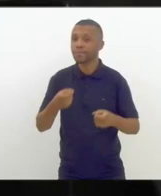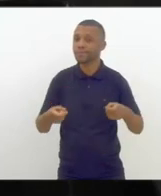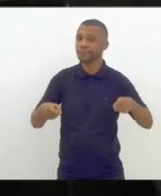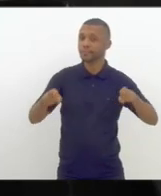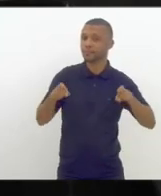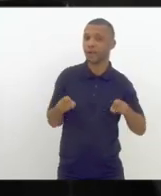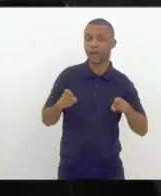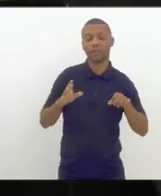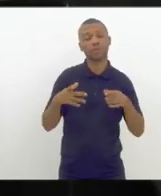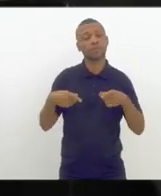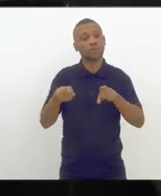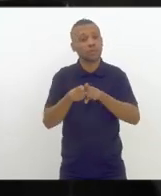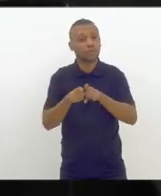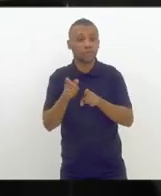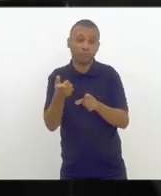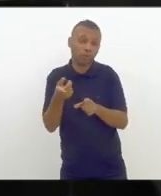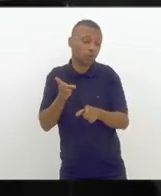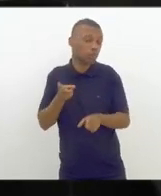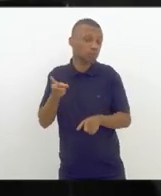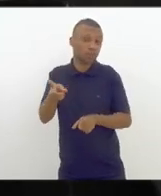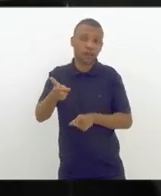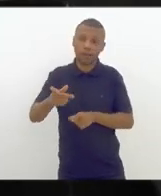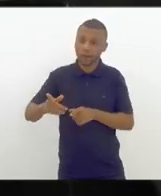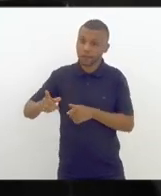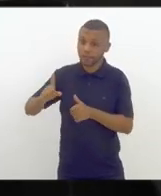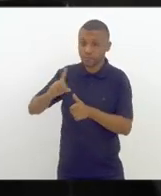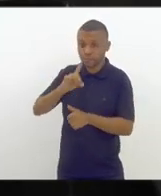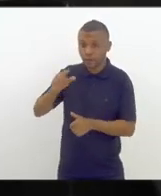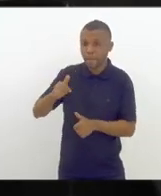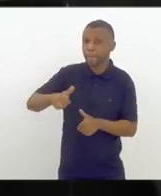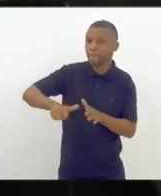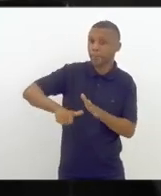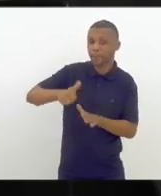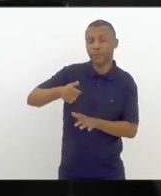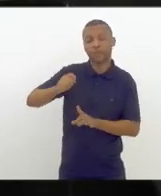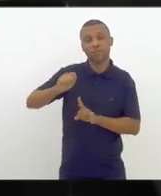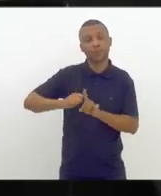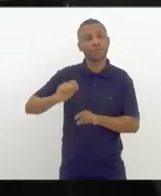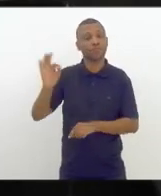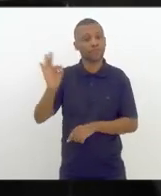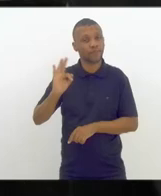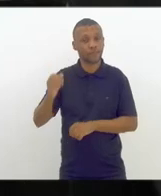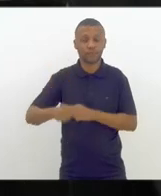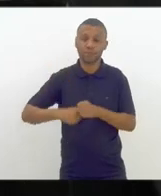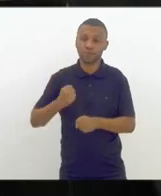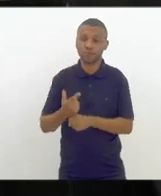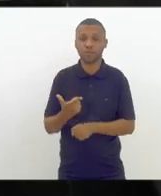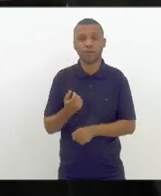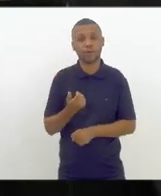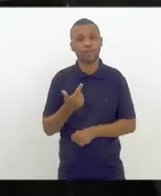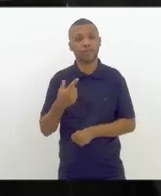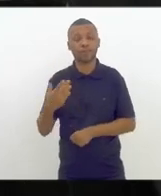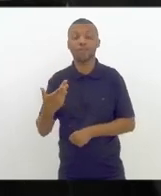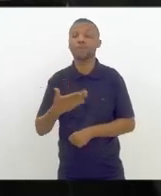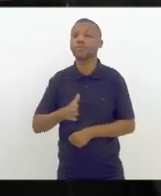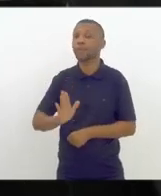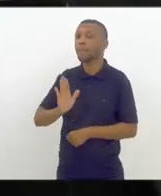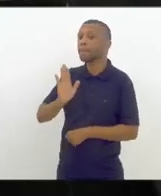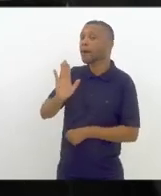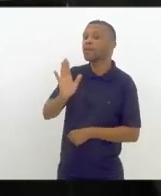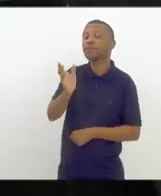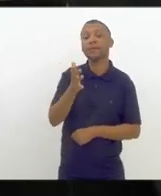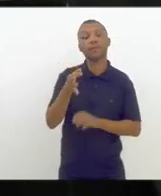seguirei a partir de 1º de fevereiro de 2023. Quero, porém, deputada Marta Rocha, ressaltar o que está